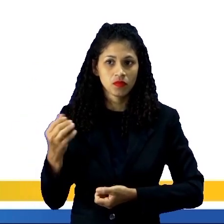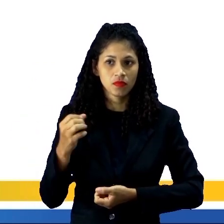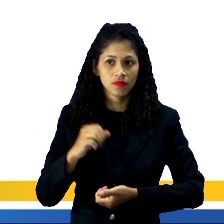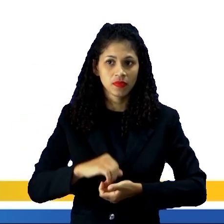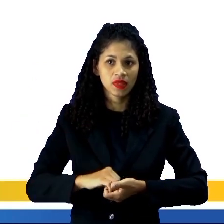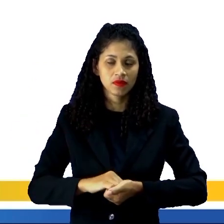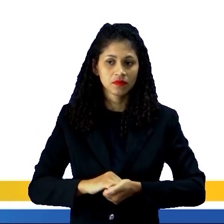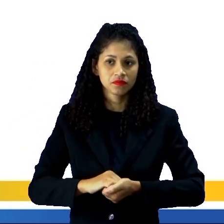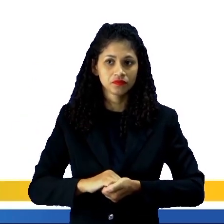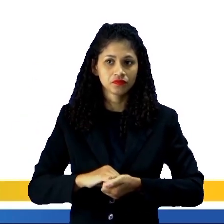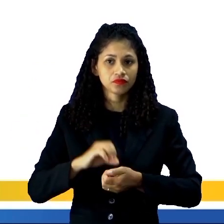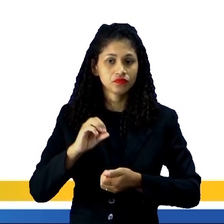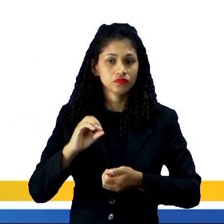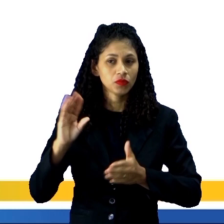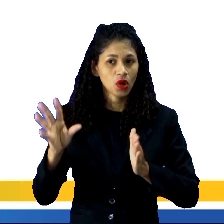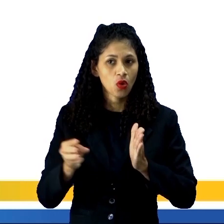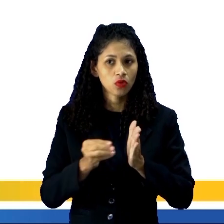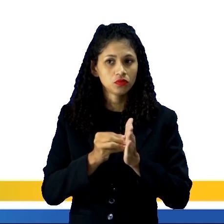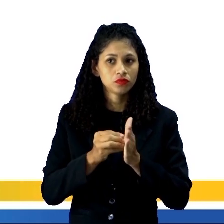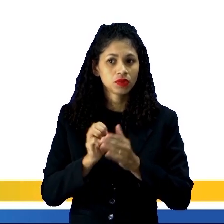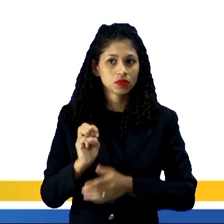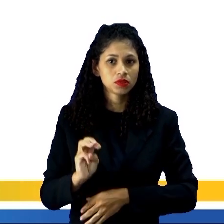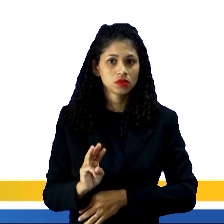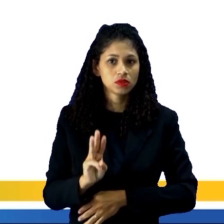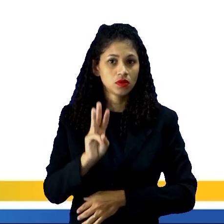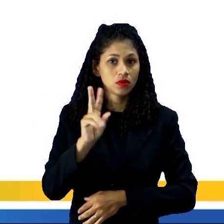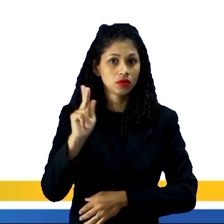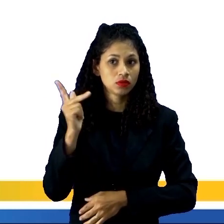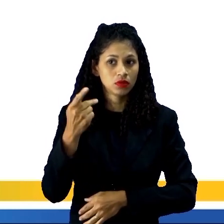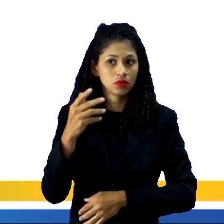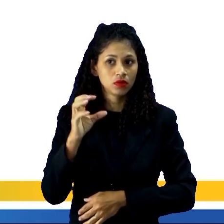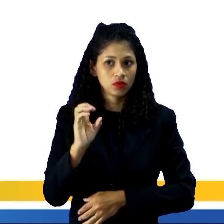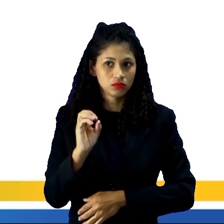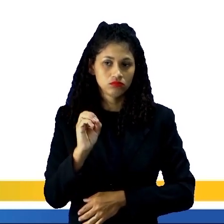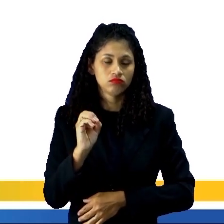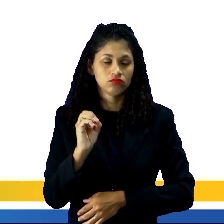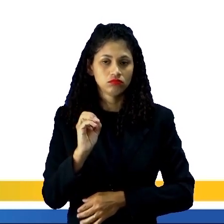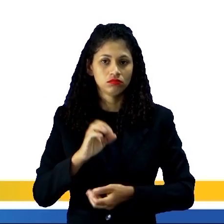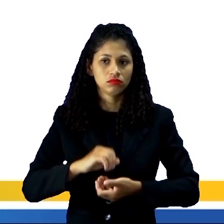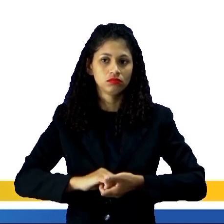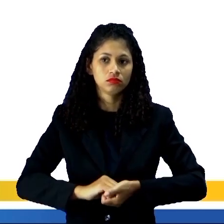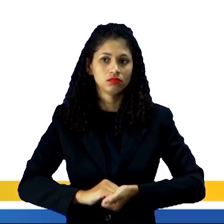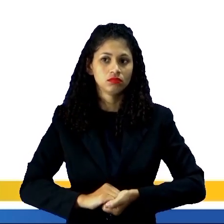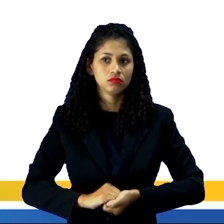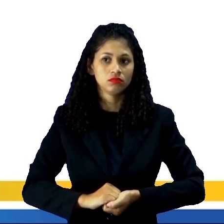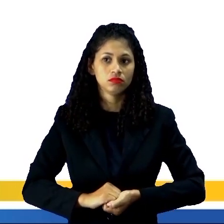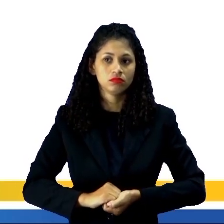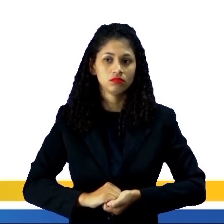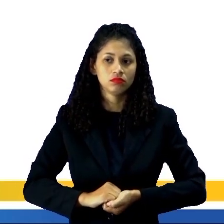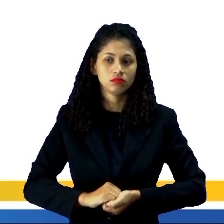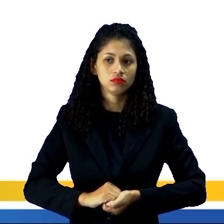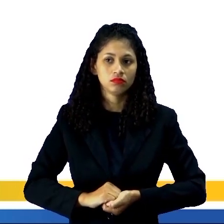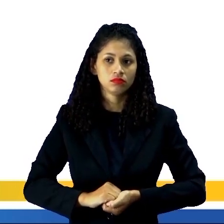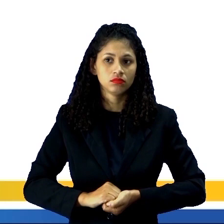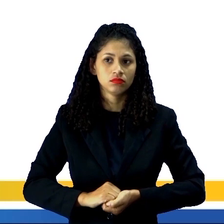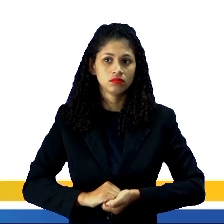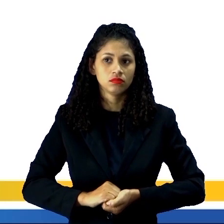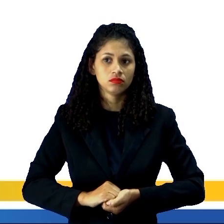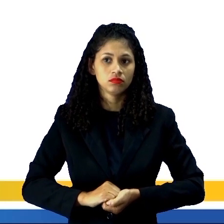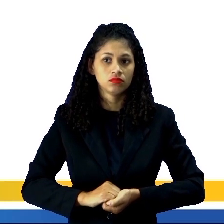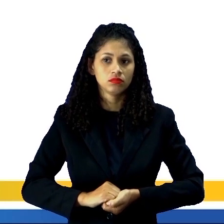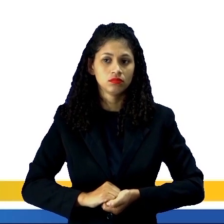Para completar a frase, nós temos This is the man who is the most famous author ever, William